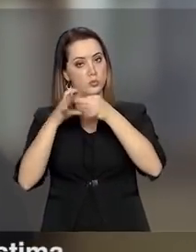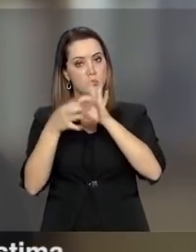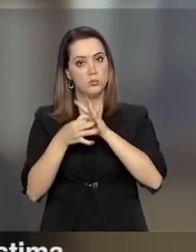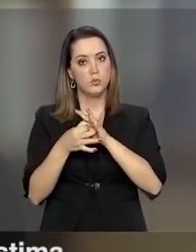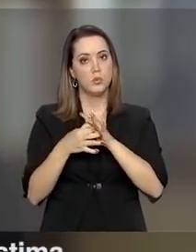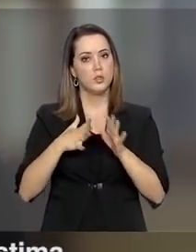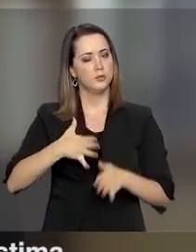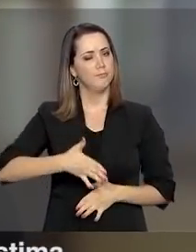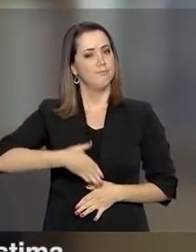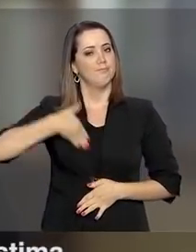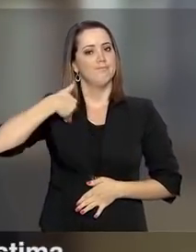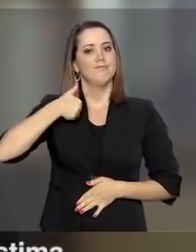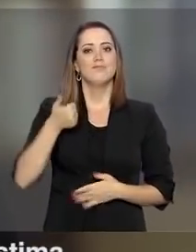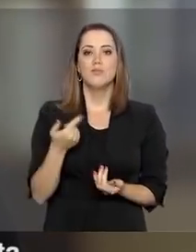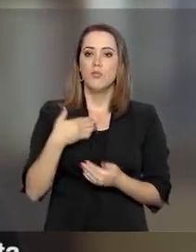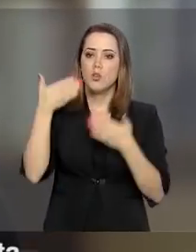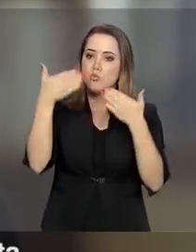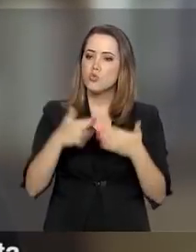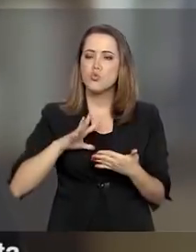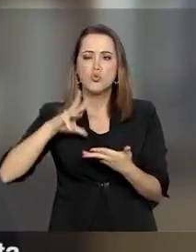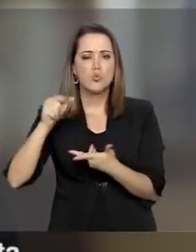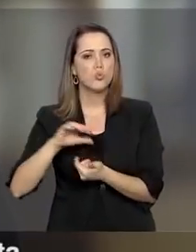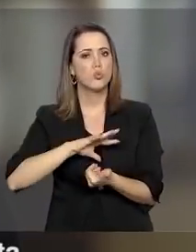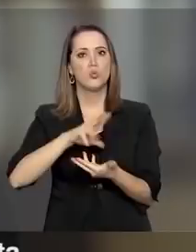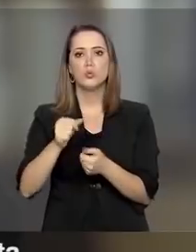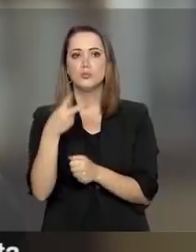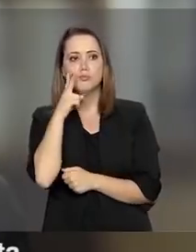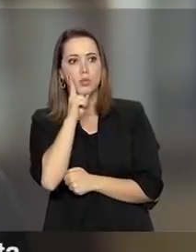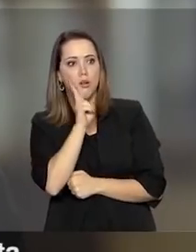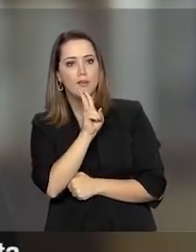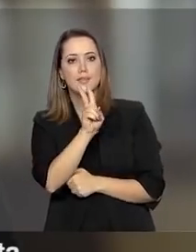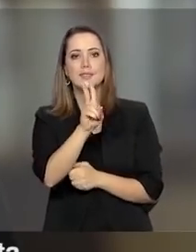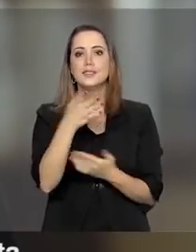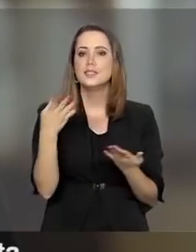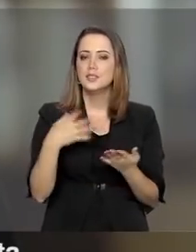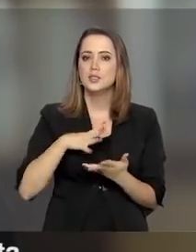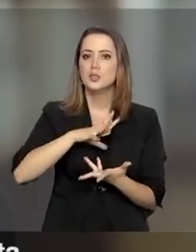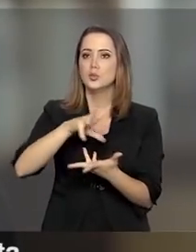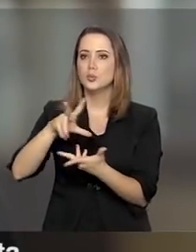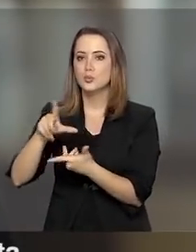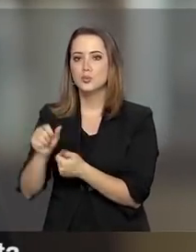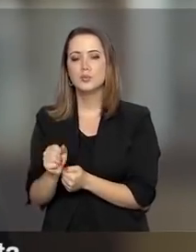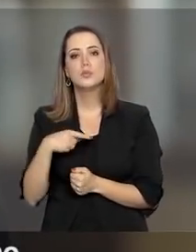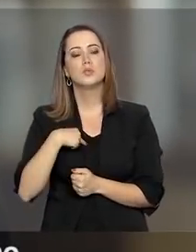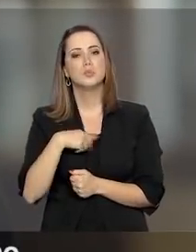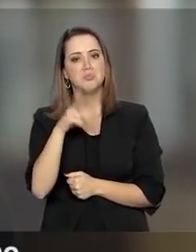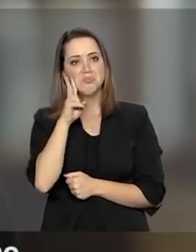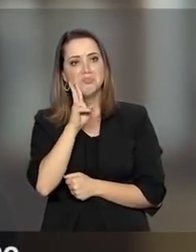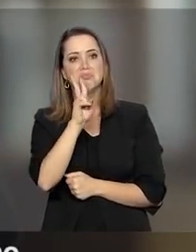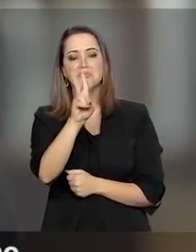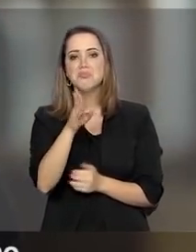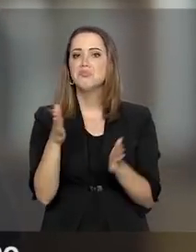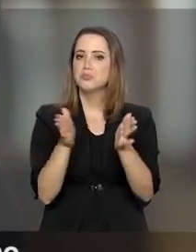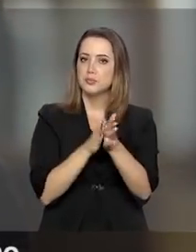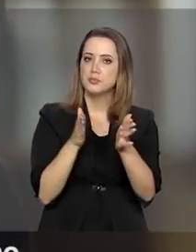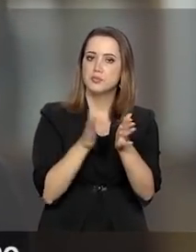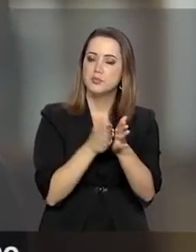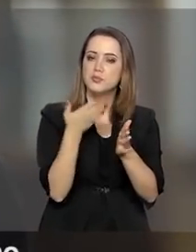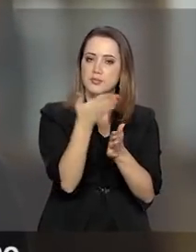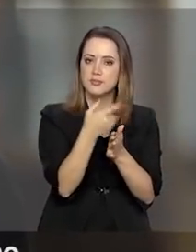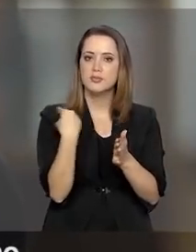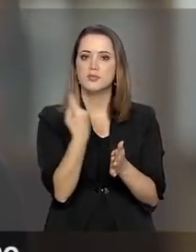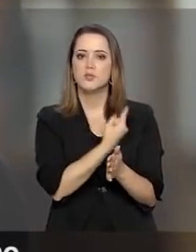resgatar a nossa auto estima diante de todo mundo milhões de pessoas ao redor do planeta testemunharam e